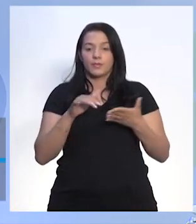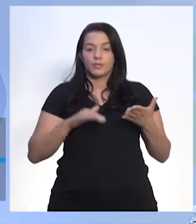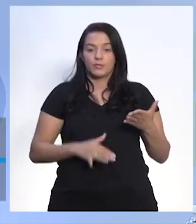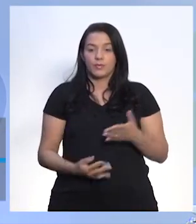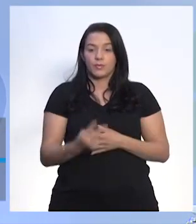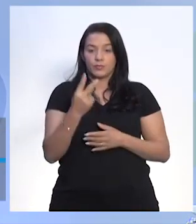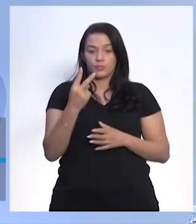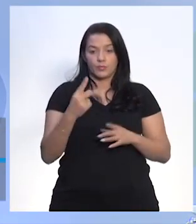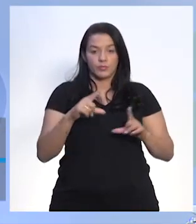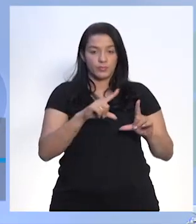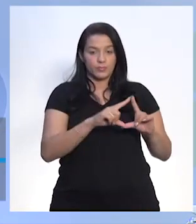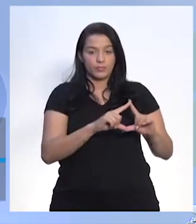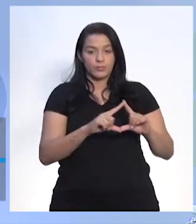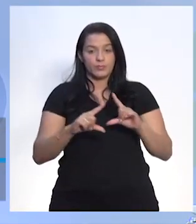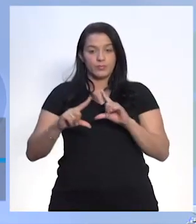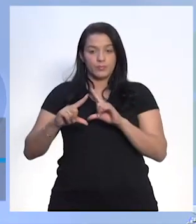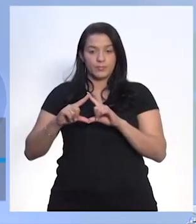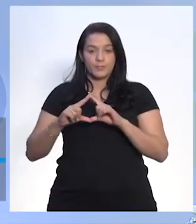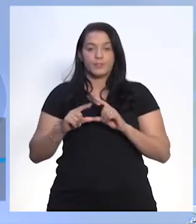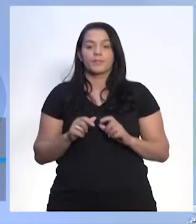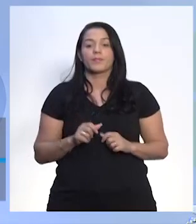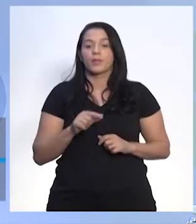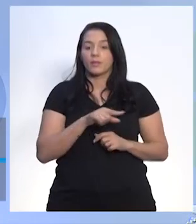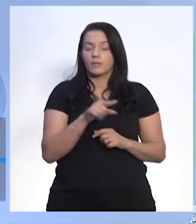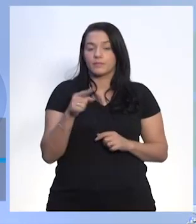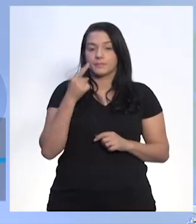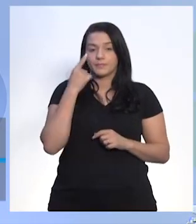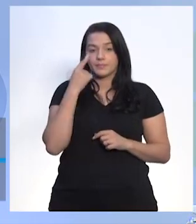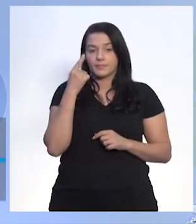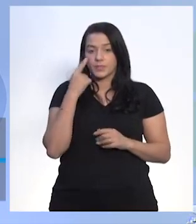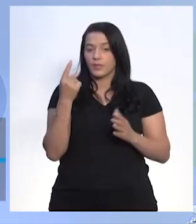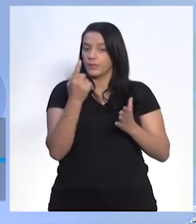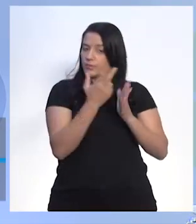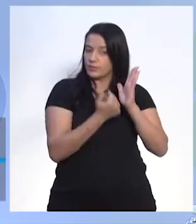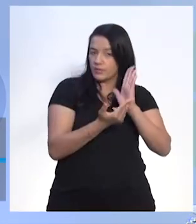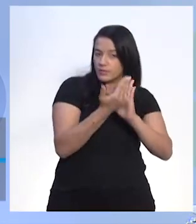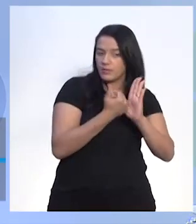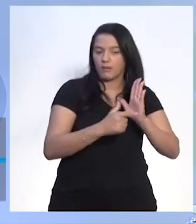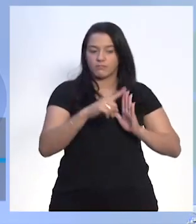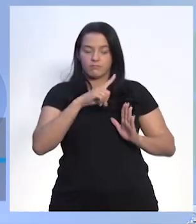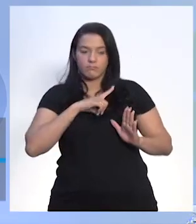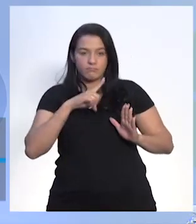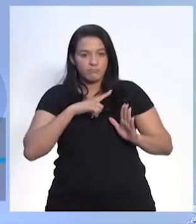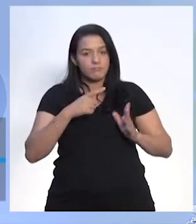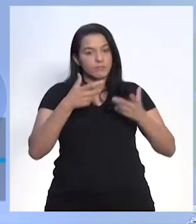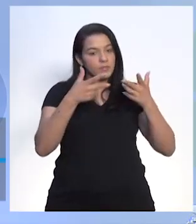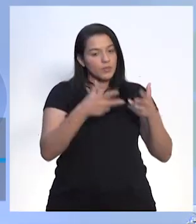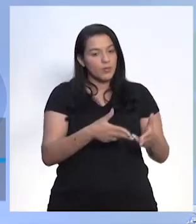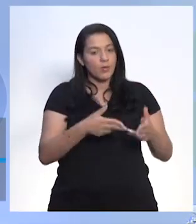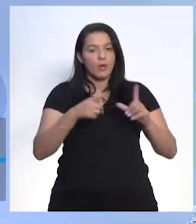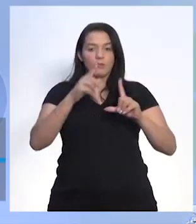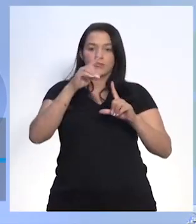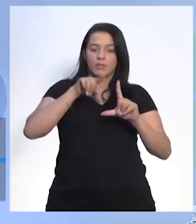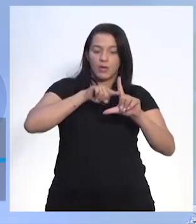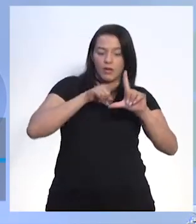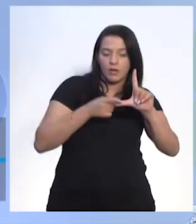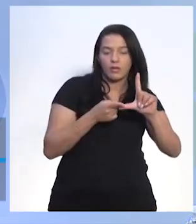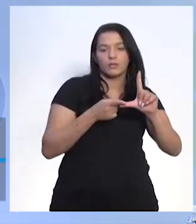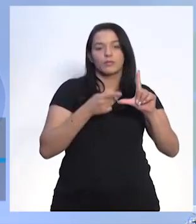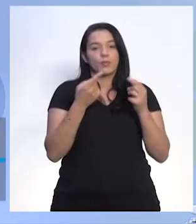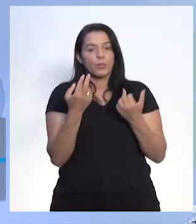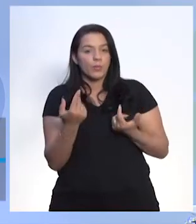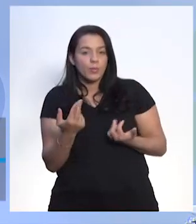dois triângulos. Olhando, sabendo que as figuras têm a mesma forma, possuem os mesmos ângulos,